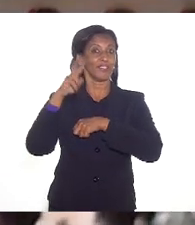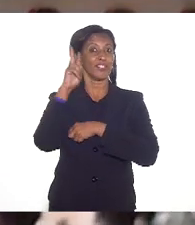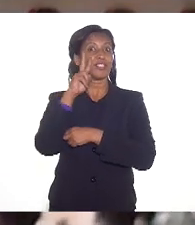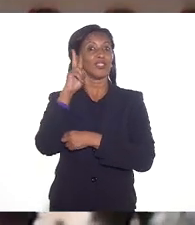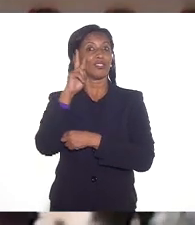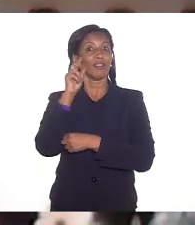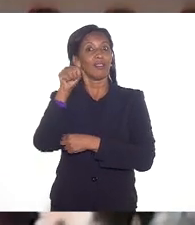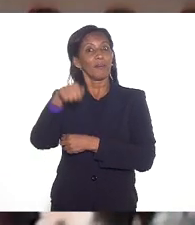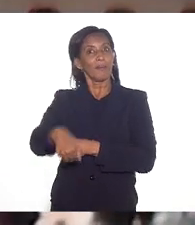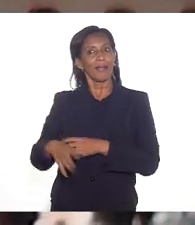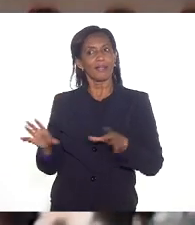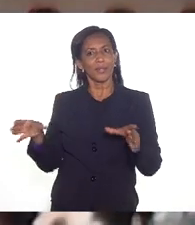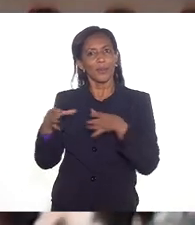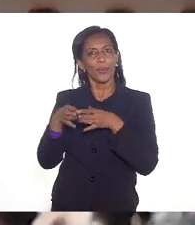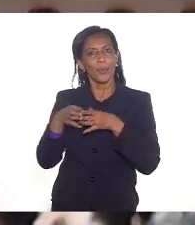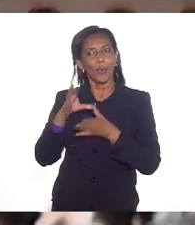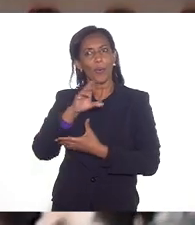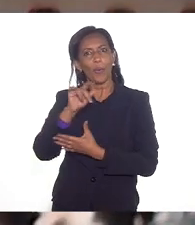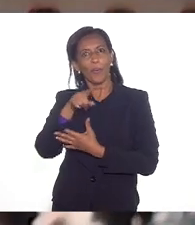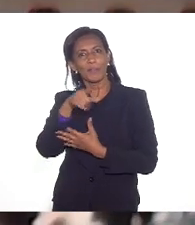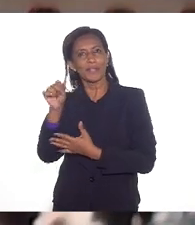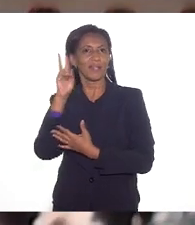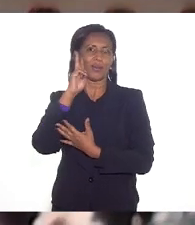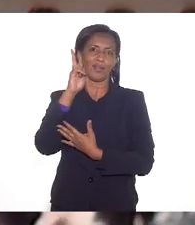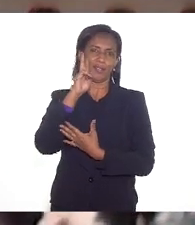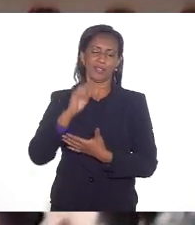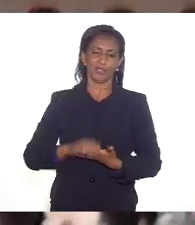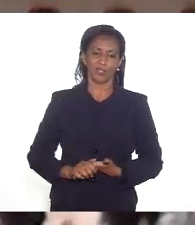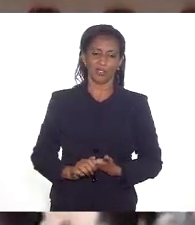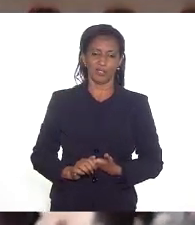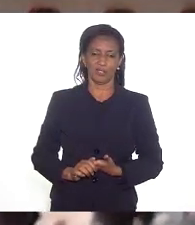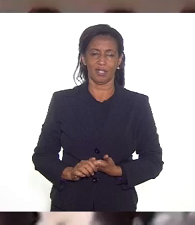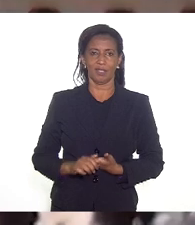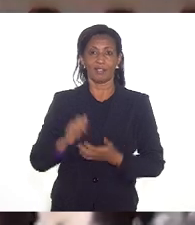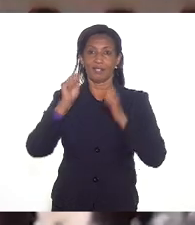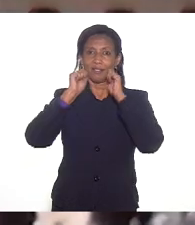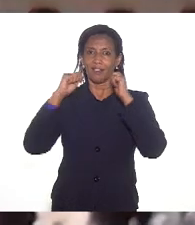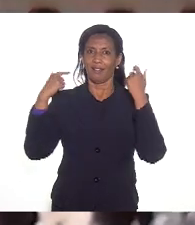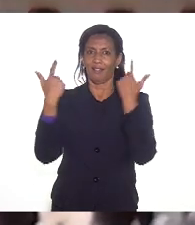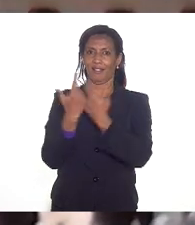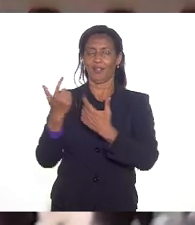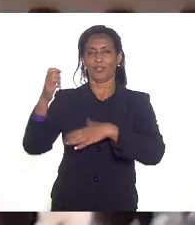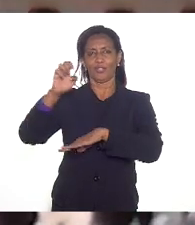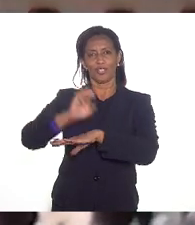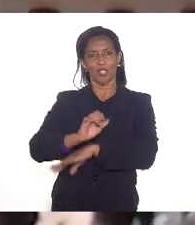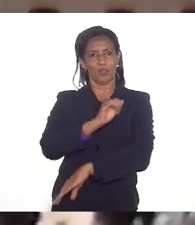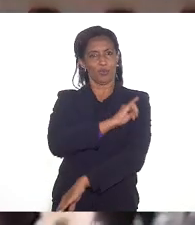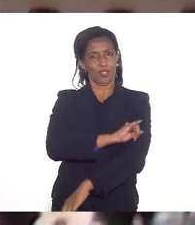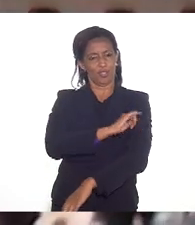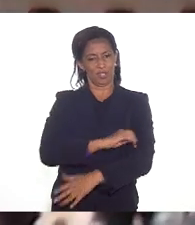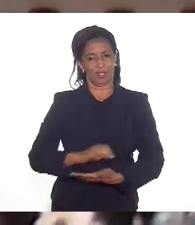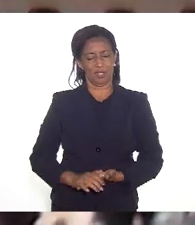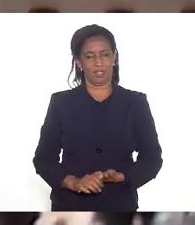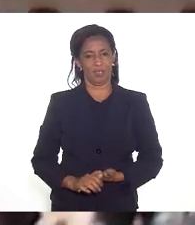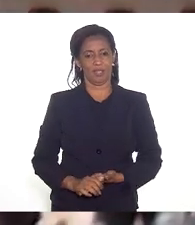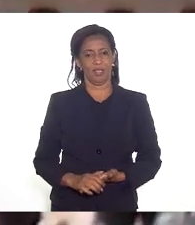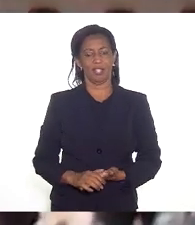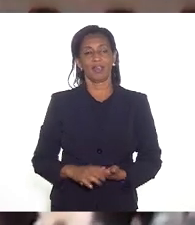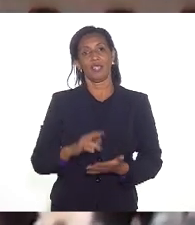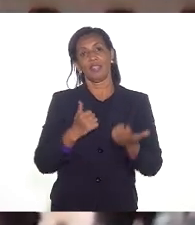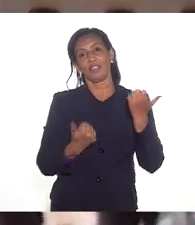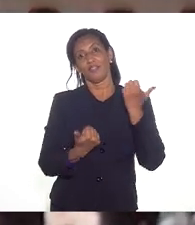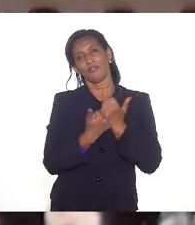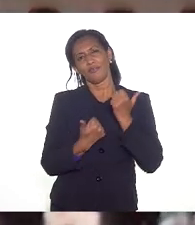histórico para essa comissão na história da Assembleia Legislativa do Estado do Rio de Janeiro e vice